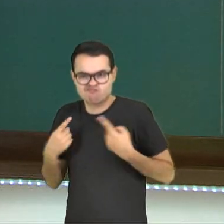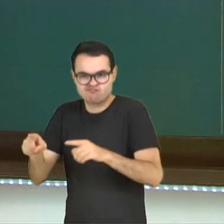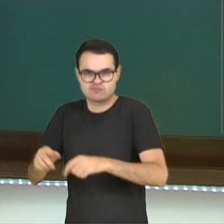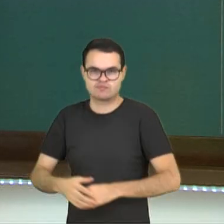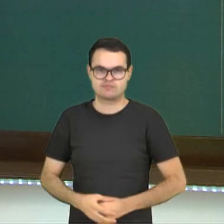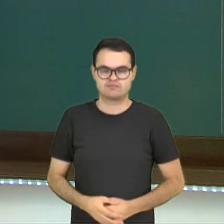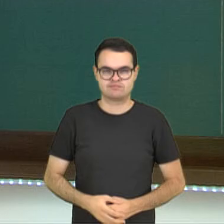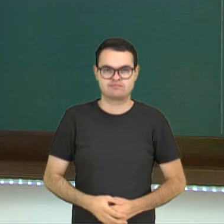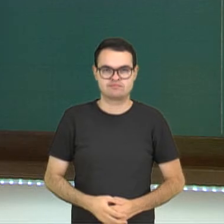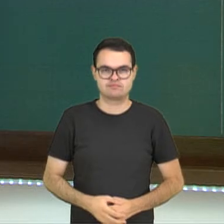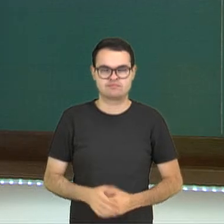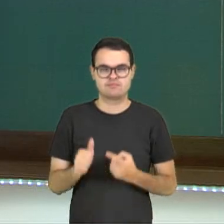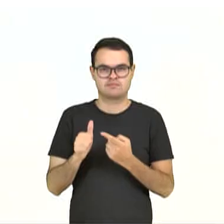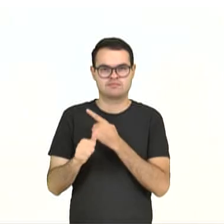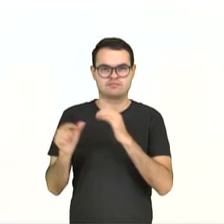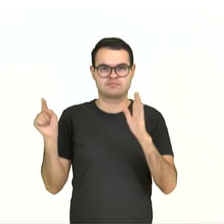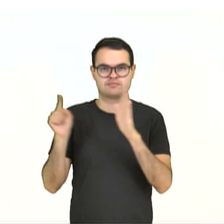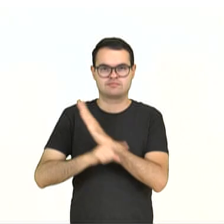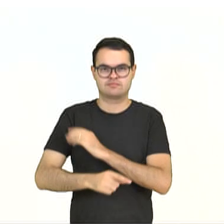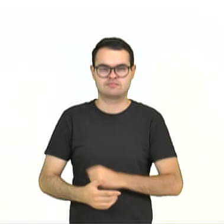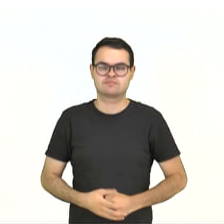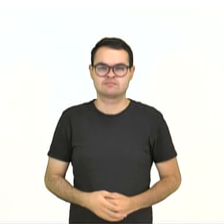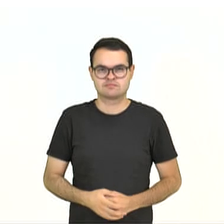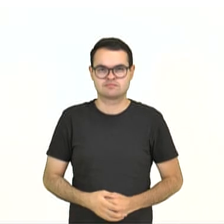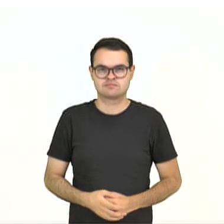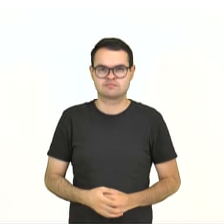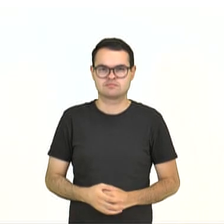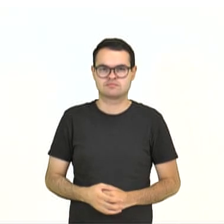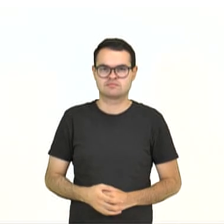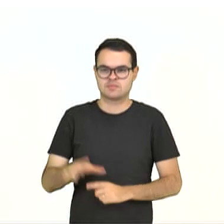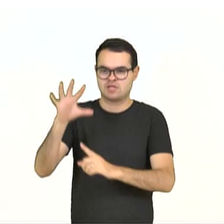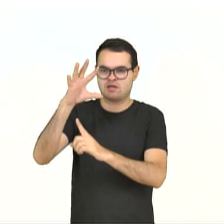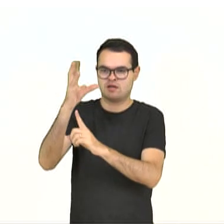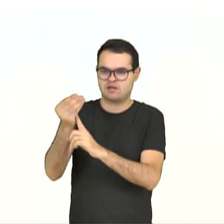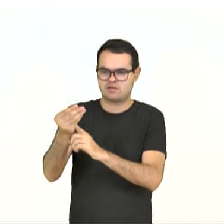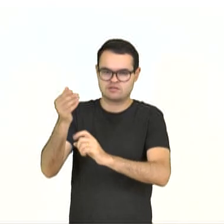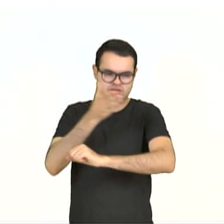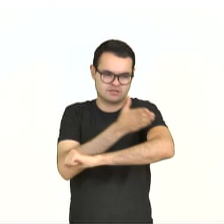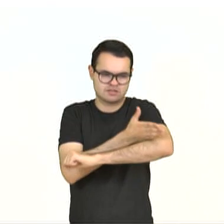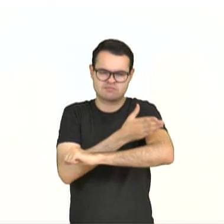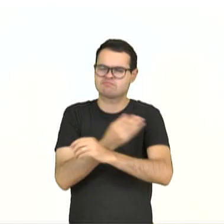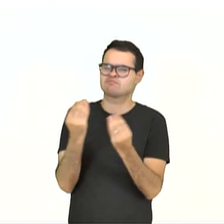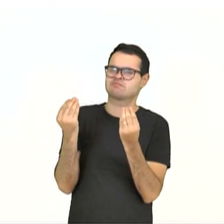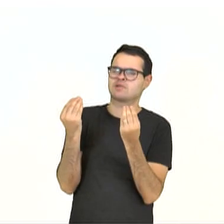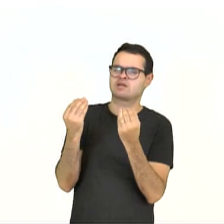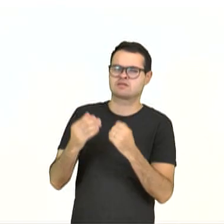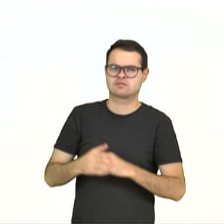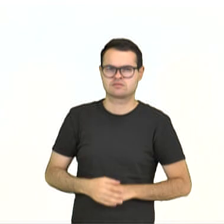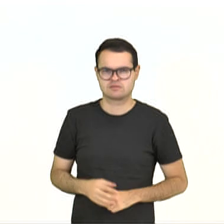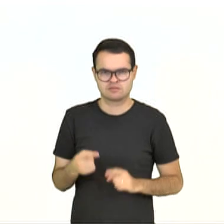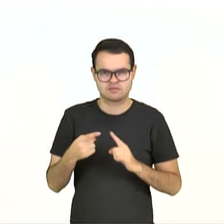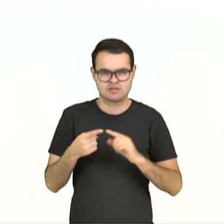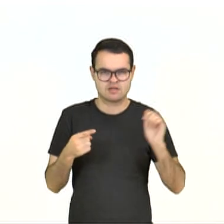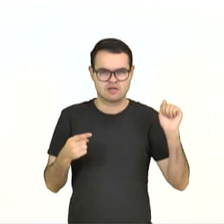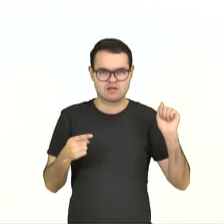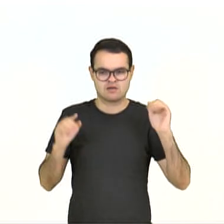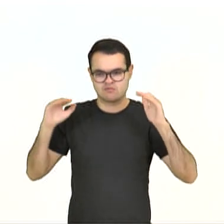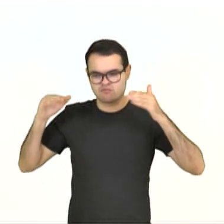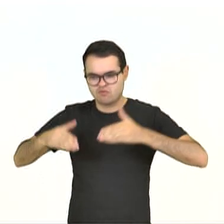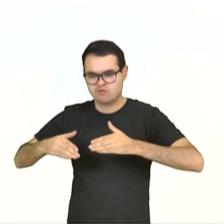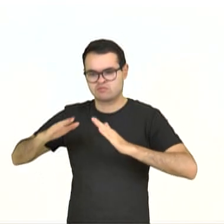Então, primeira pergunta, para que servia a arte na antiguidade? Letra A, usada como ofício